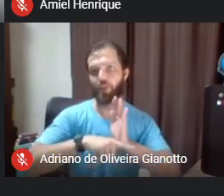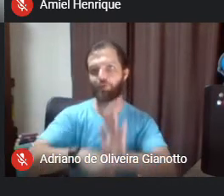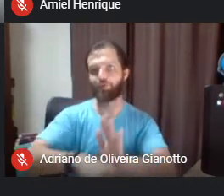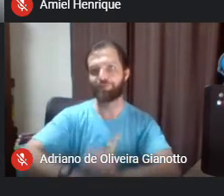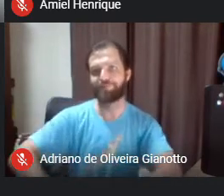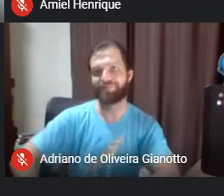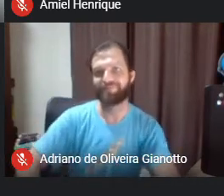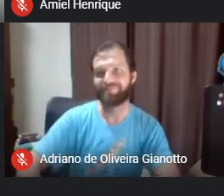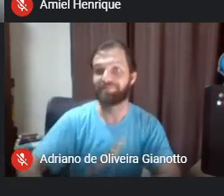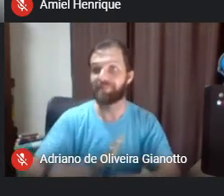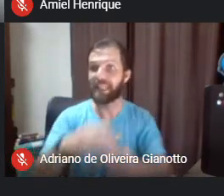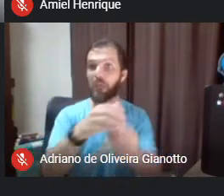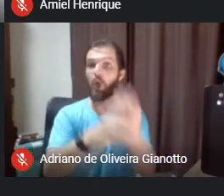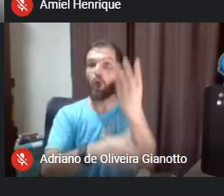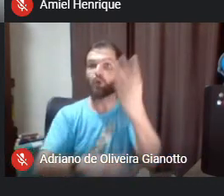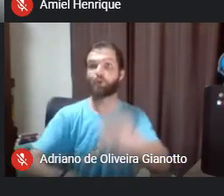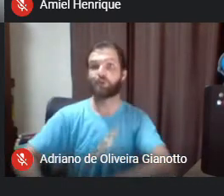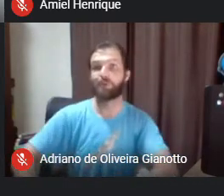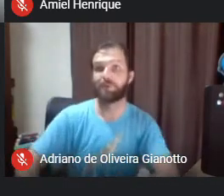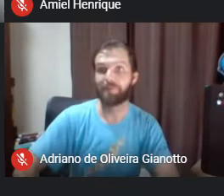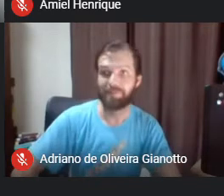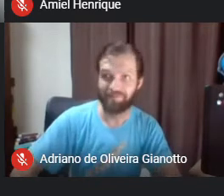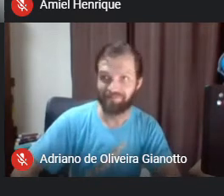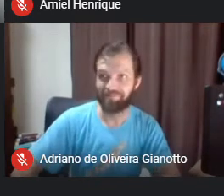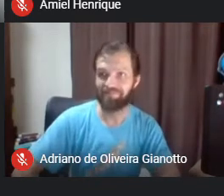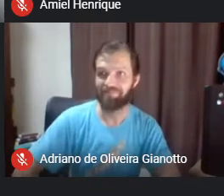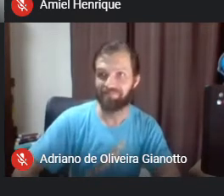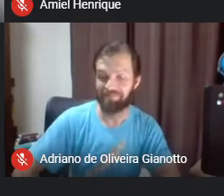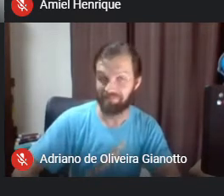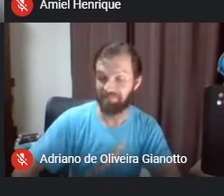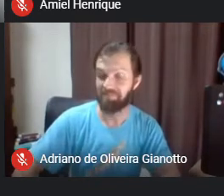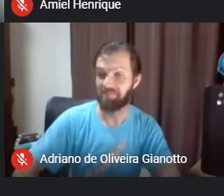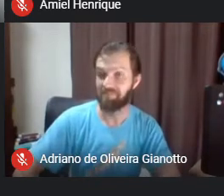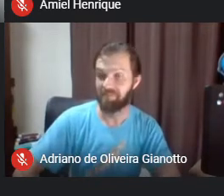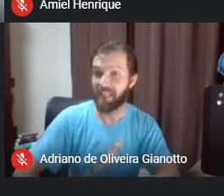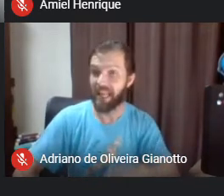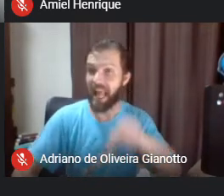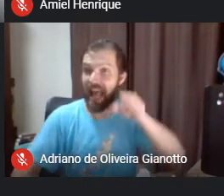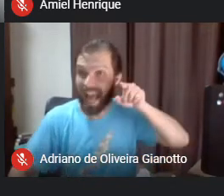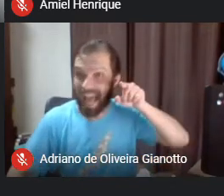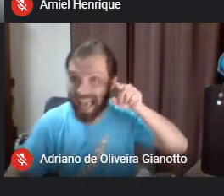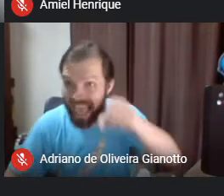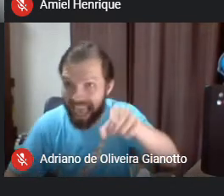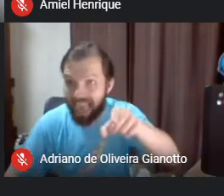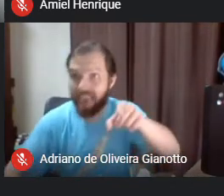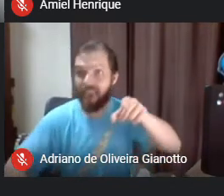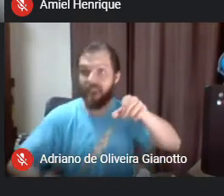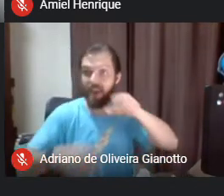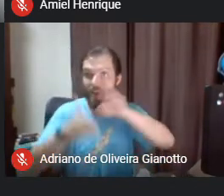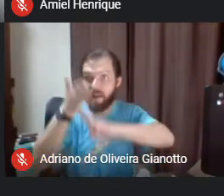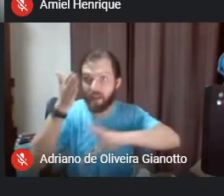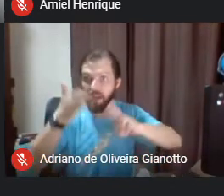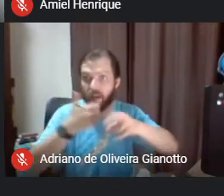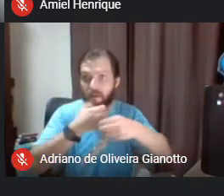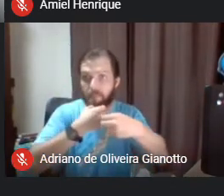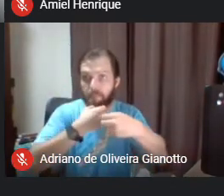do governo de Abraham Lincoln. É ele que criou esta